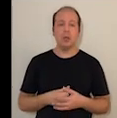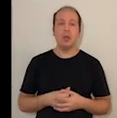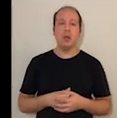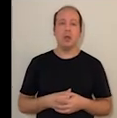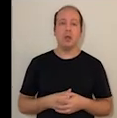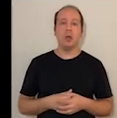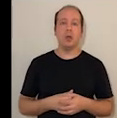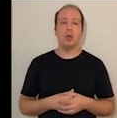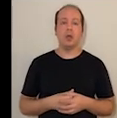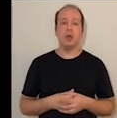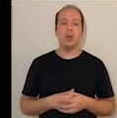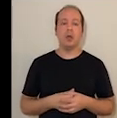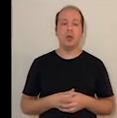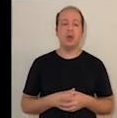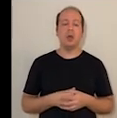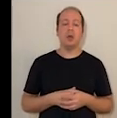Leone.